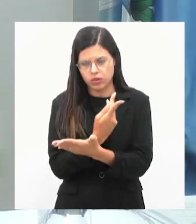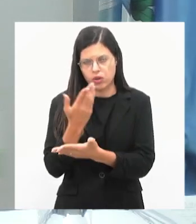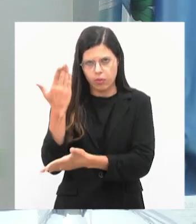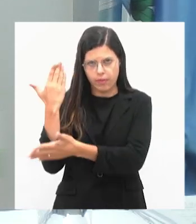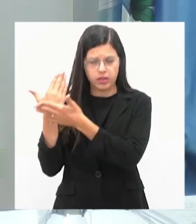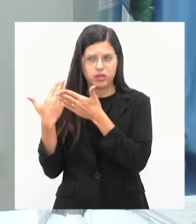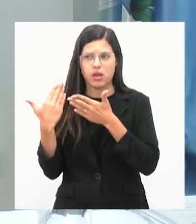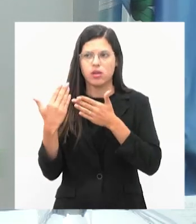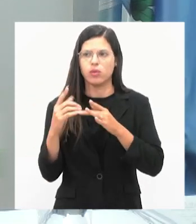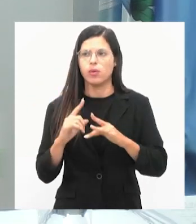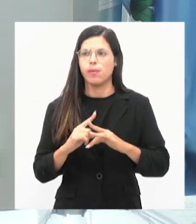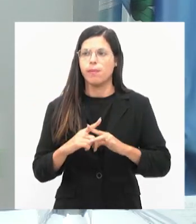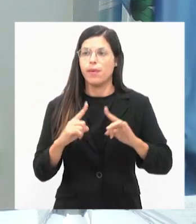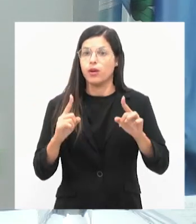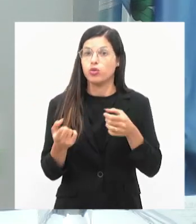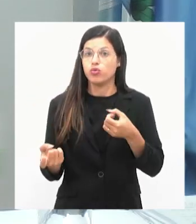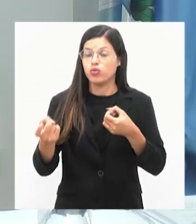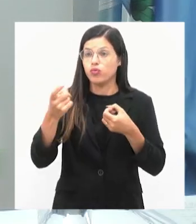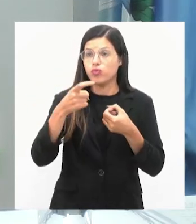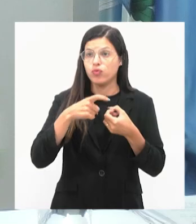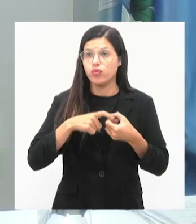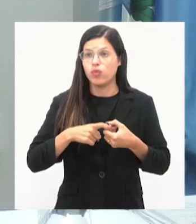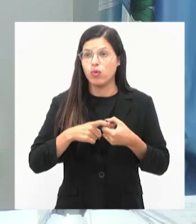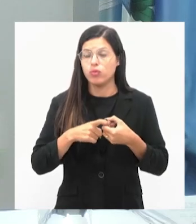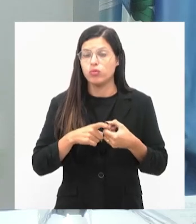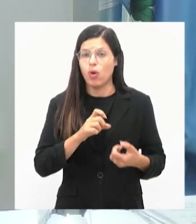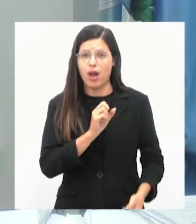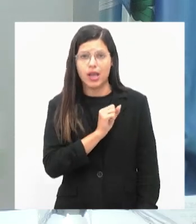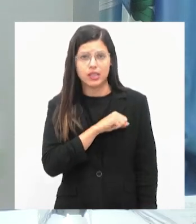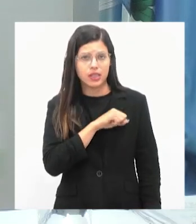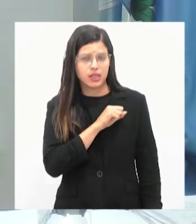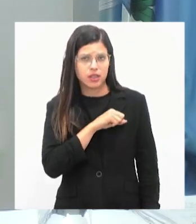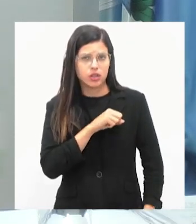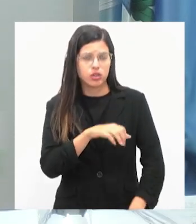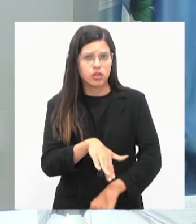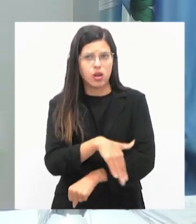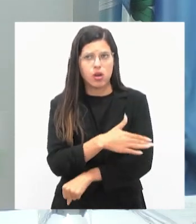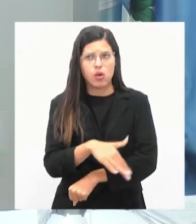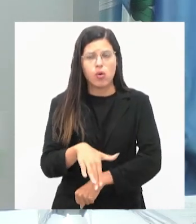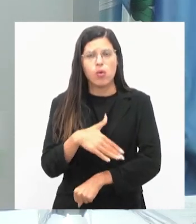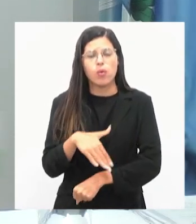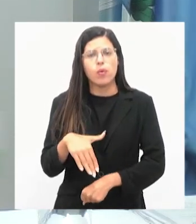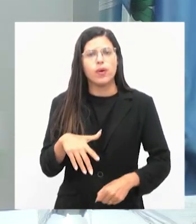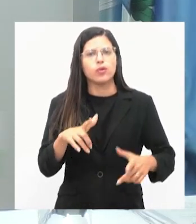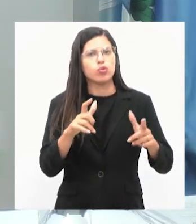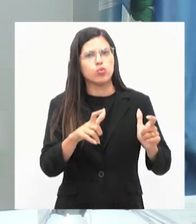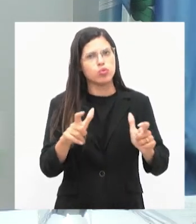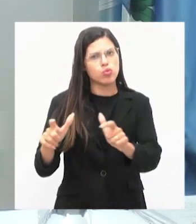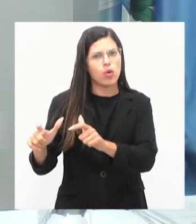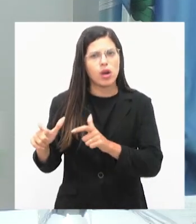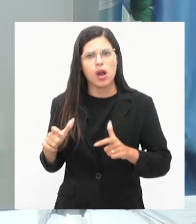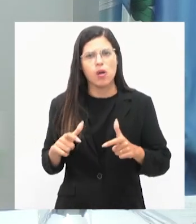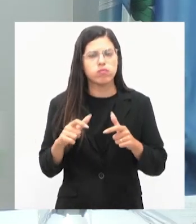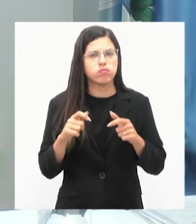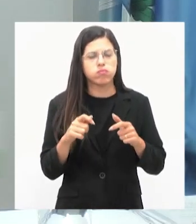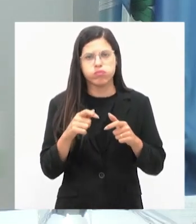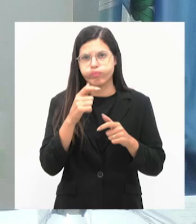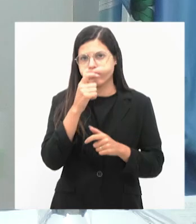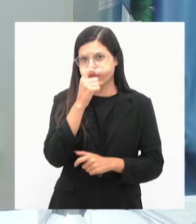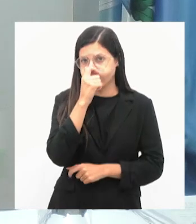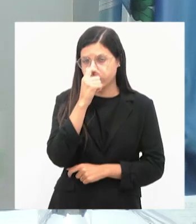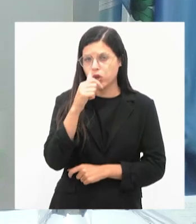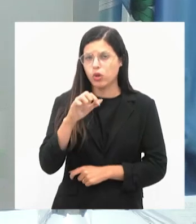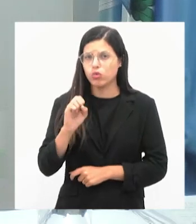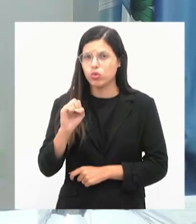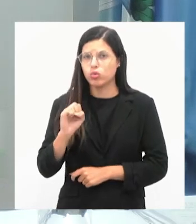dizendo, voltou-se a sacanagem nas ruas. Os pátios estão cheios outra vez, só trocou a empresa que